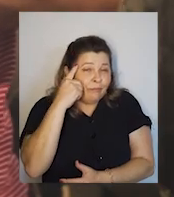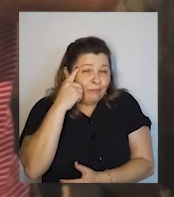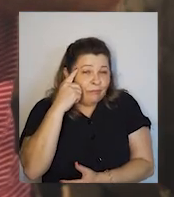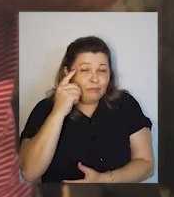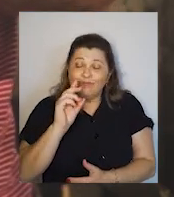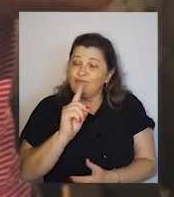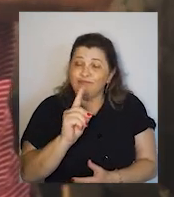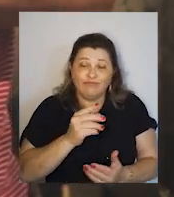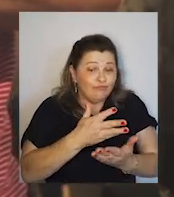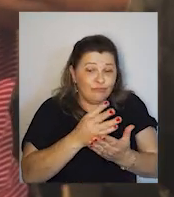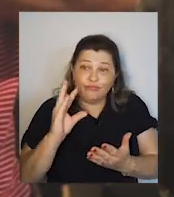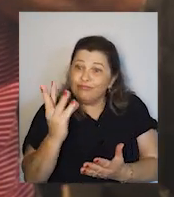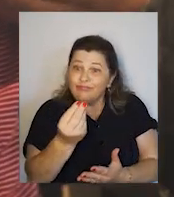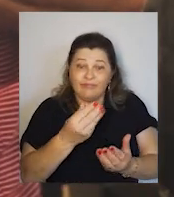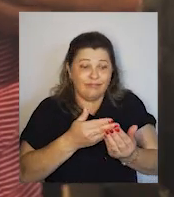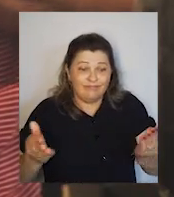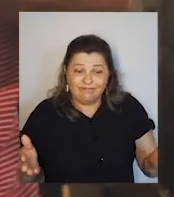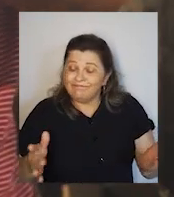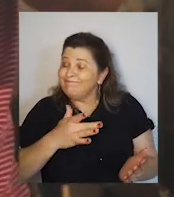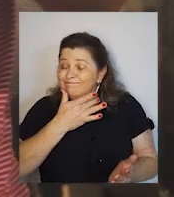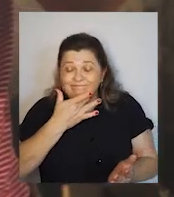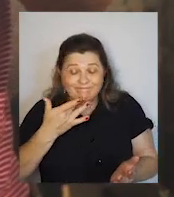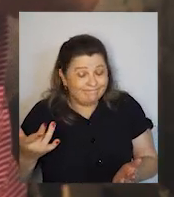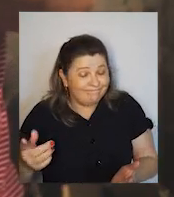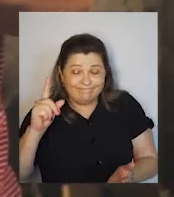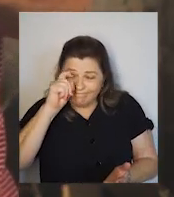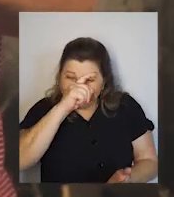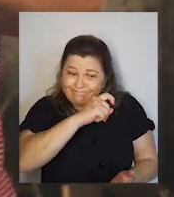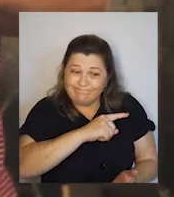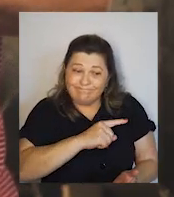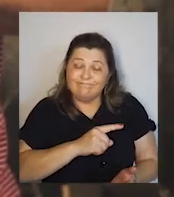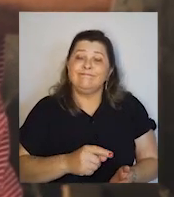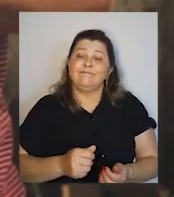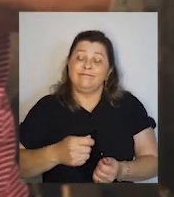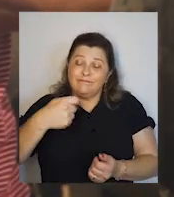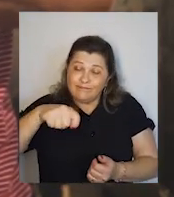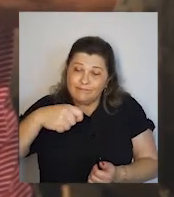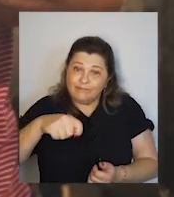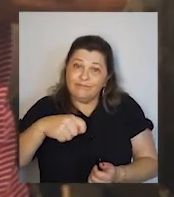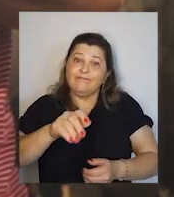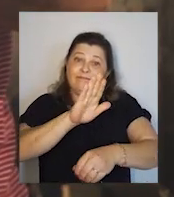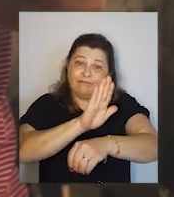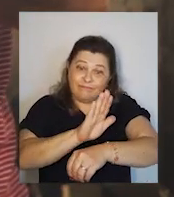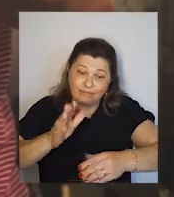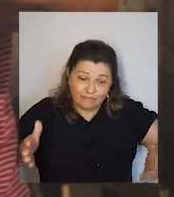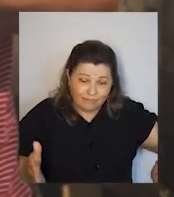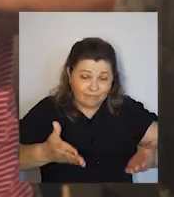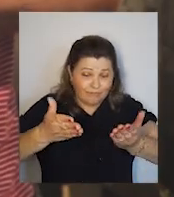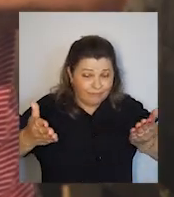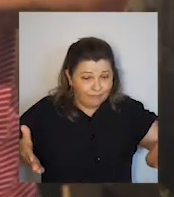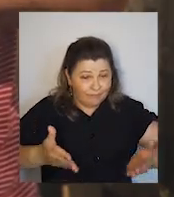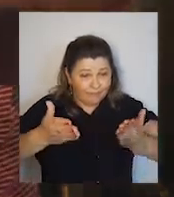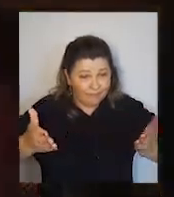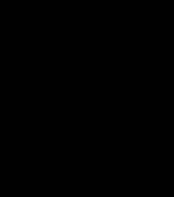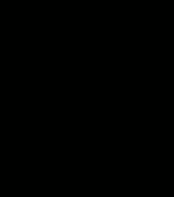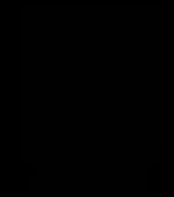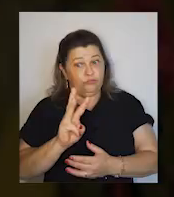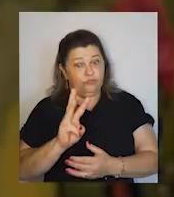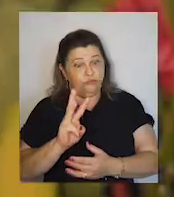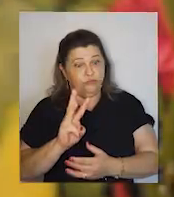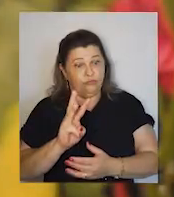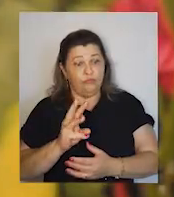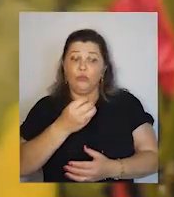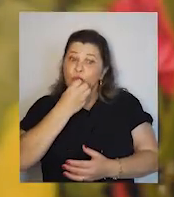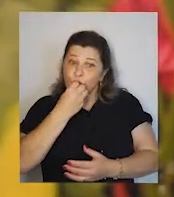não está tudo perdido. Eu sei que não é fácil, mas a gente tem que ir por esse lado, né? Incentivar eles um pouco de novo, né?